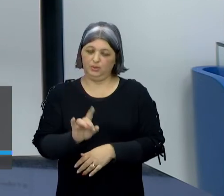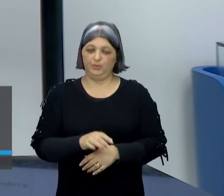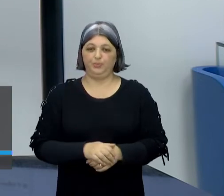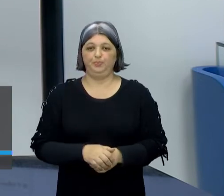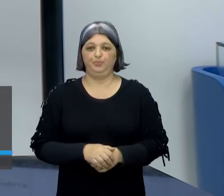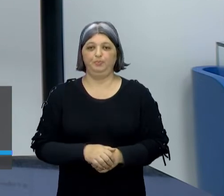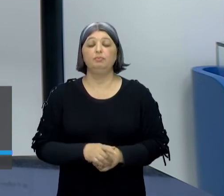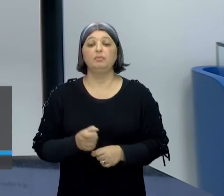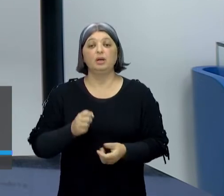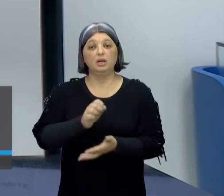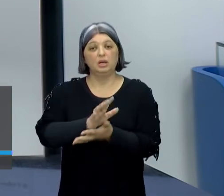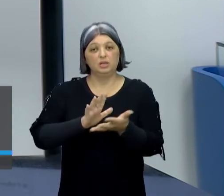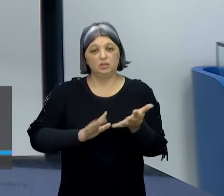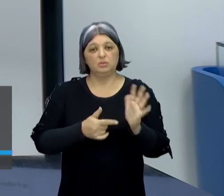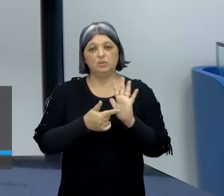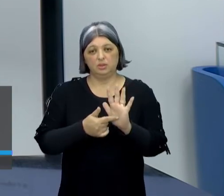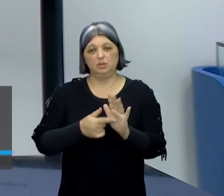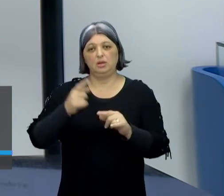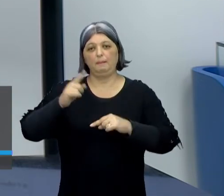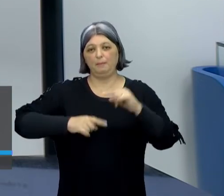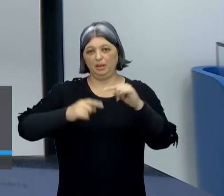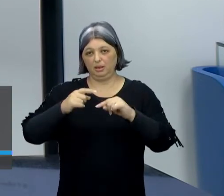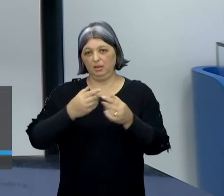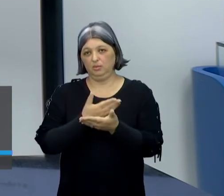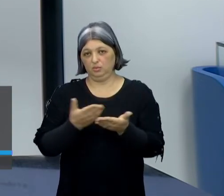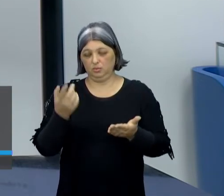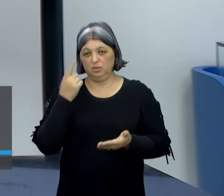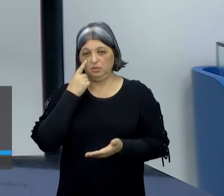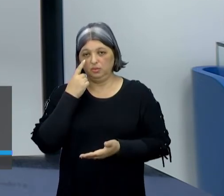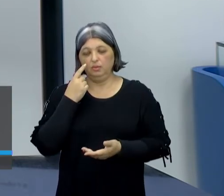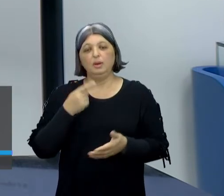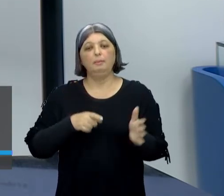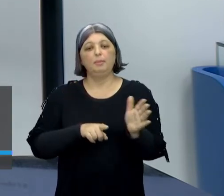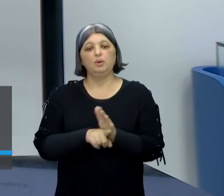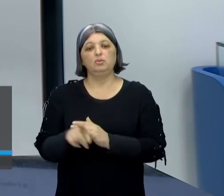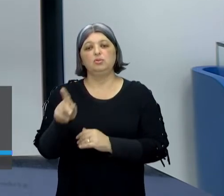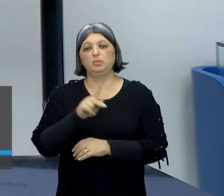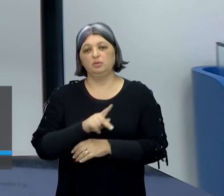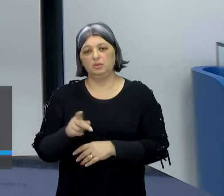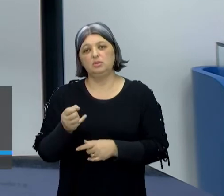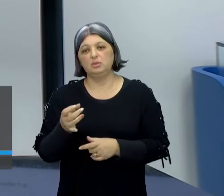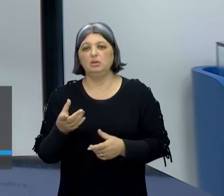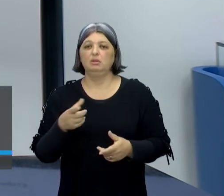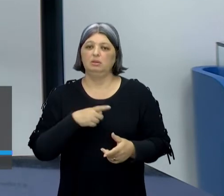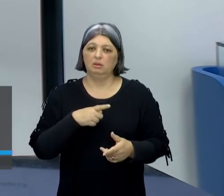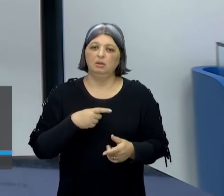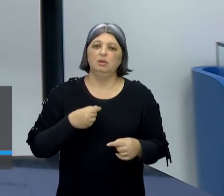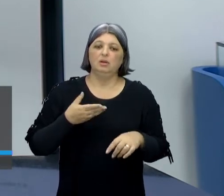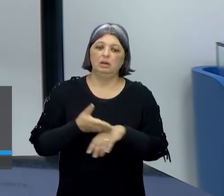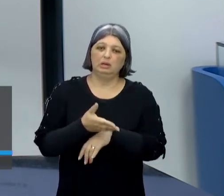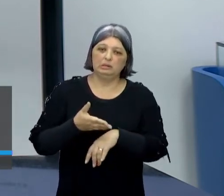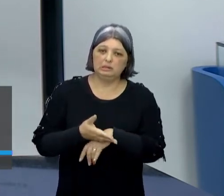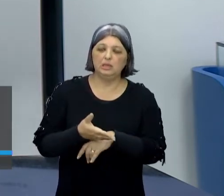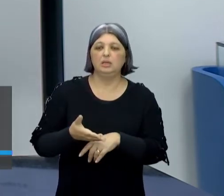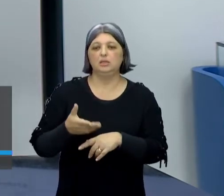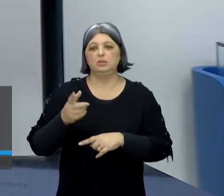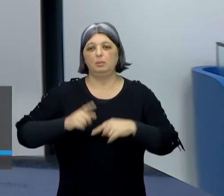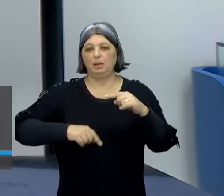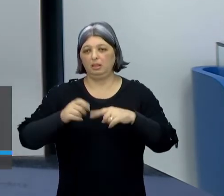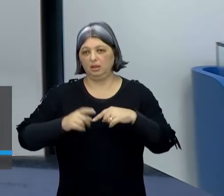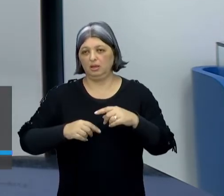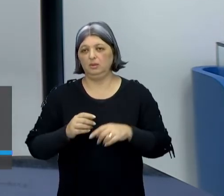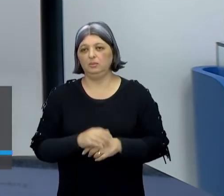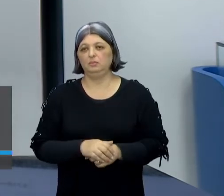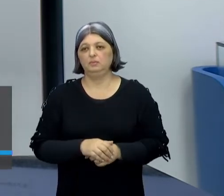deixar um exercicinho que consta aí no material de vocês. Pergunte ao professor aí se vocês podem ter acesso a esse material.